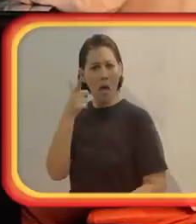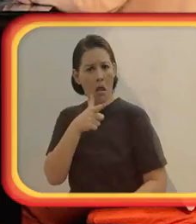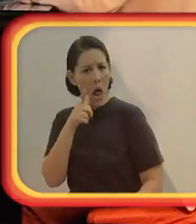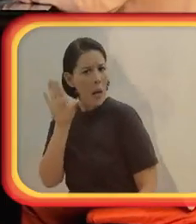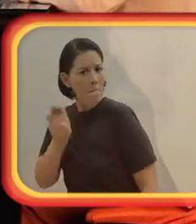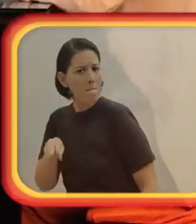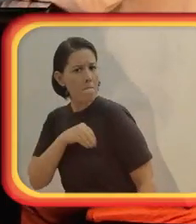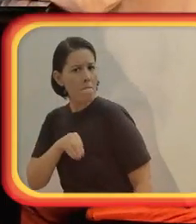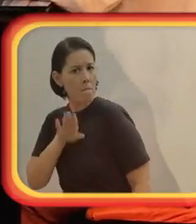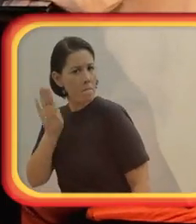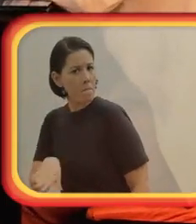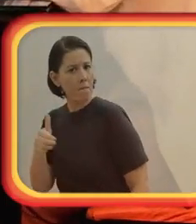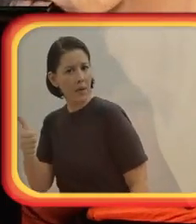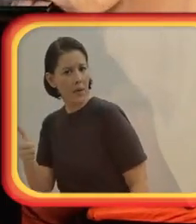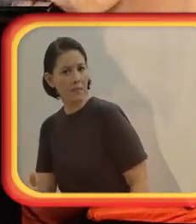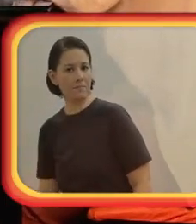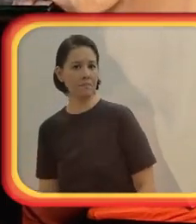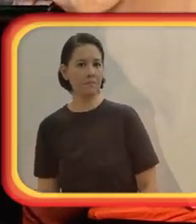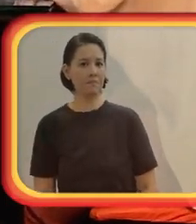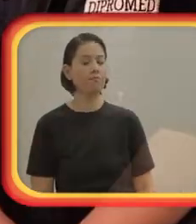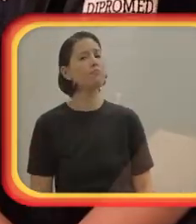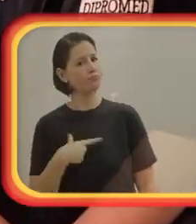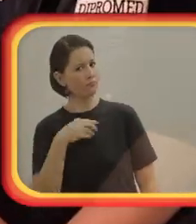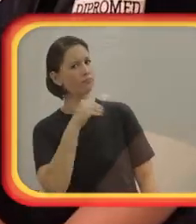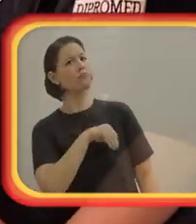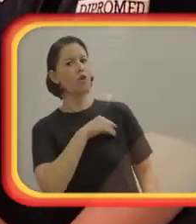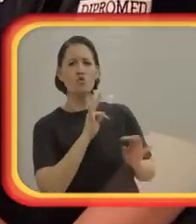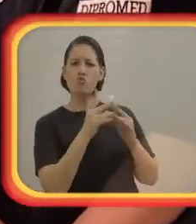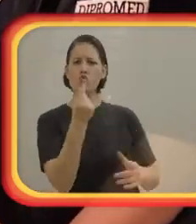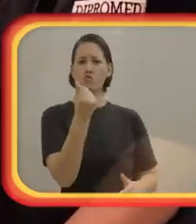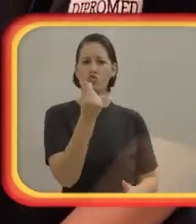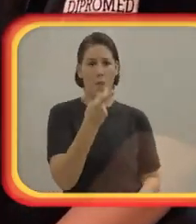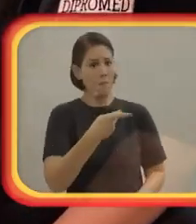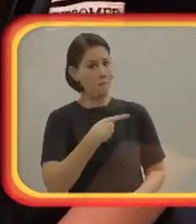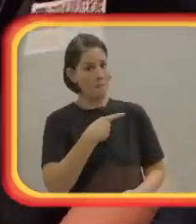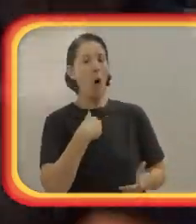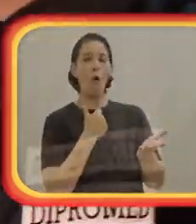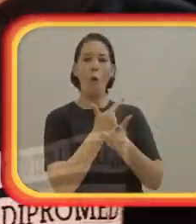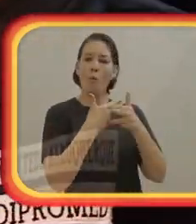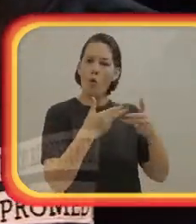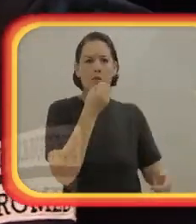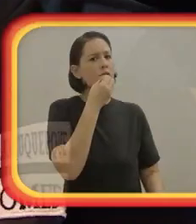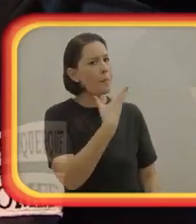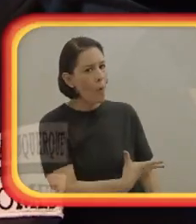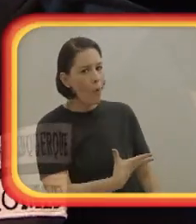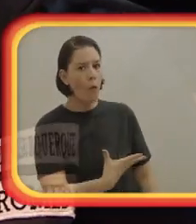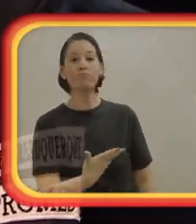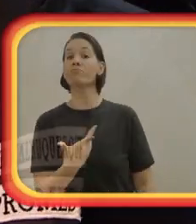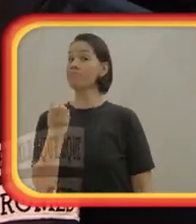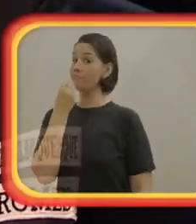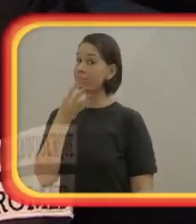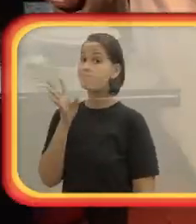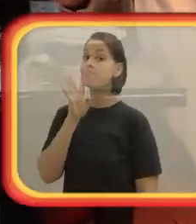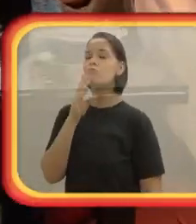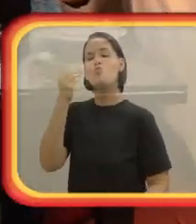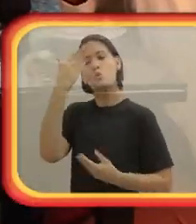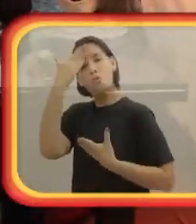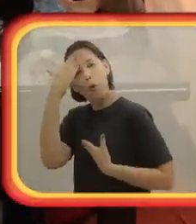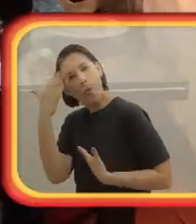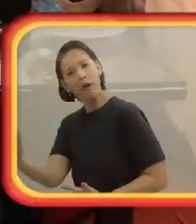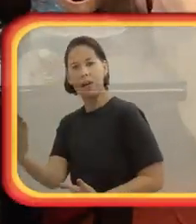café. Como é que você se sente aqui trabalhando? Você ganha bem? Eu ganho tudo o dinheiro meu, eu